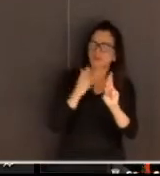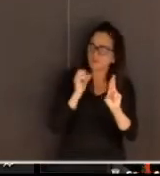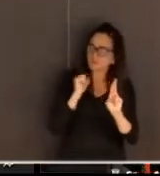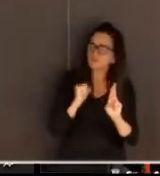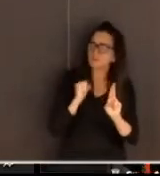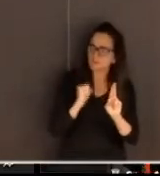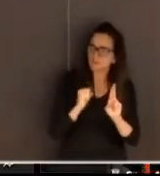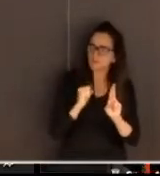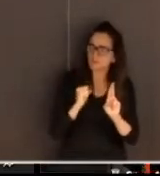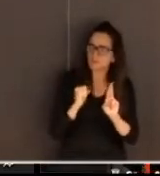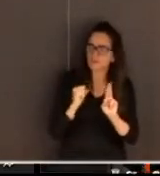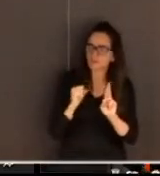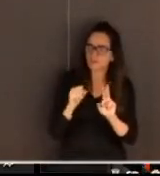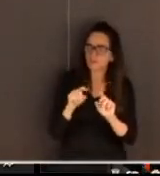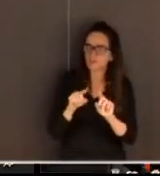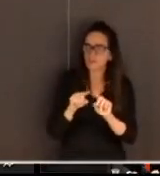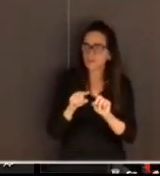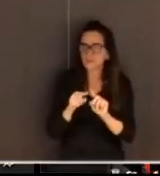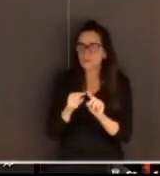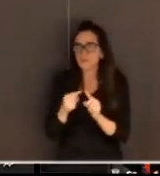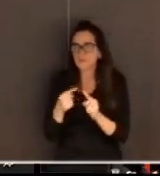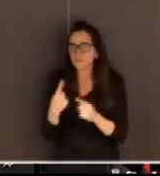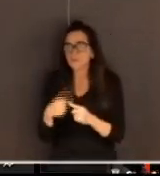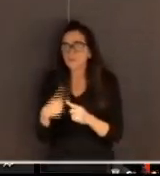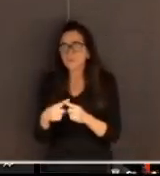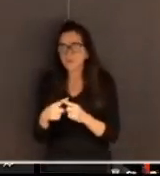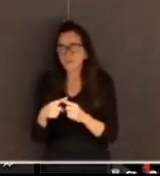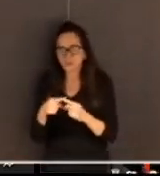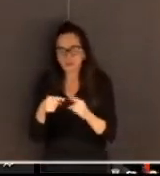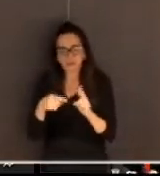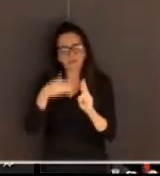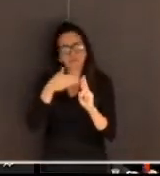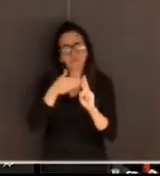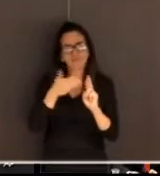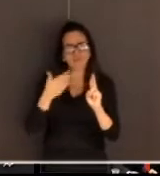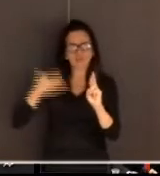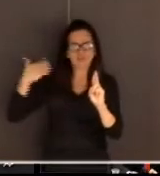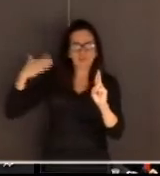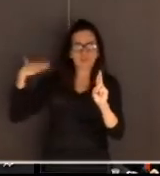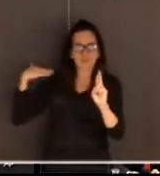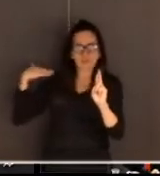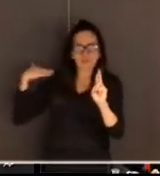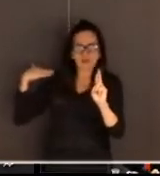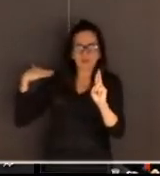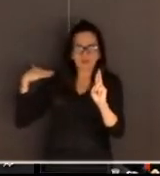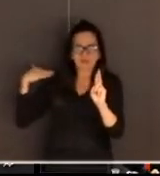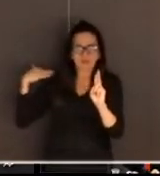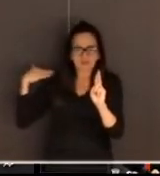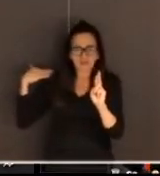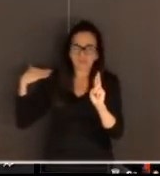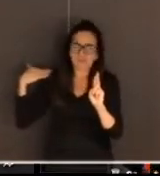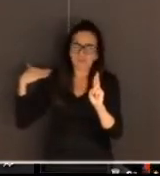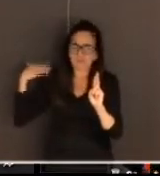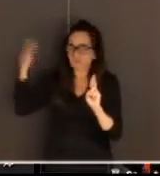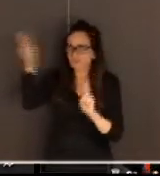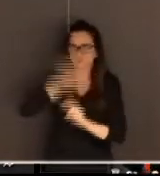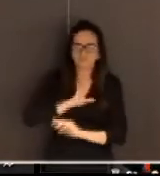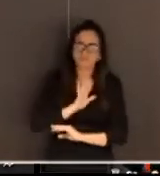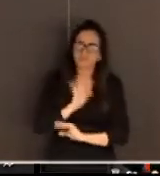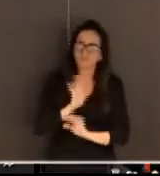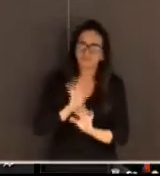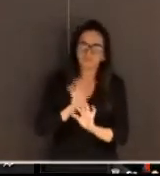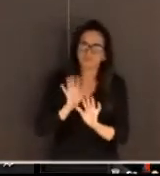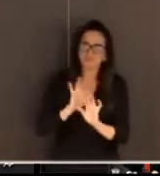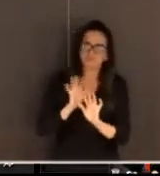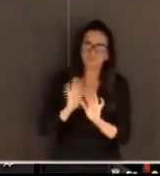antecedentes não estão previstos nessas normas restritivas de informações. Então, essa é a segunda